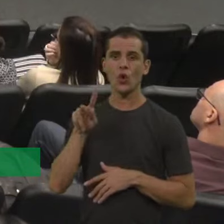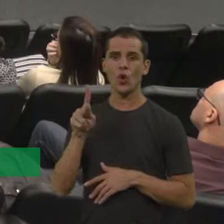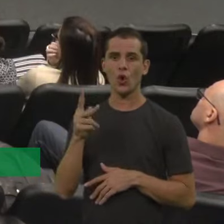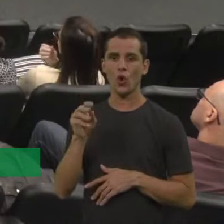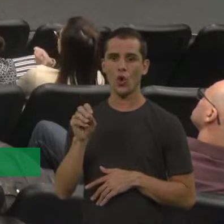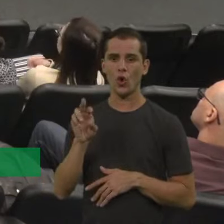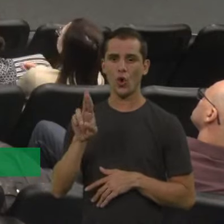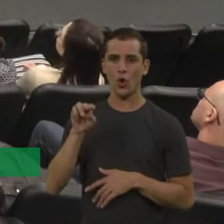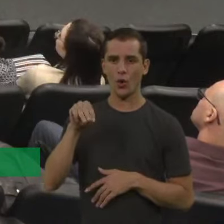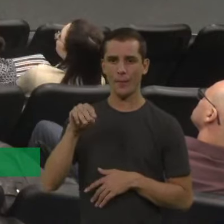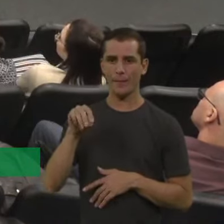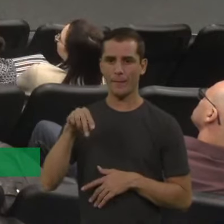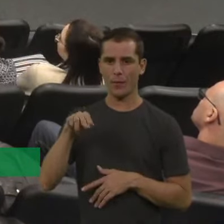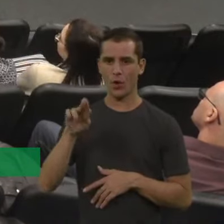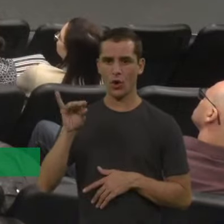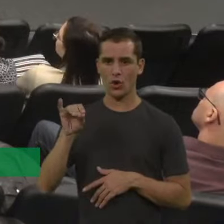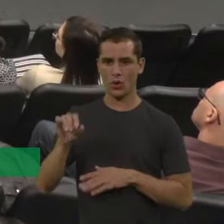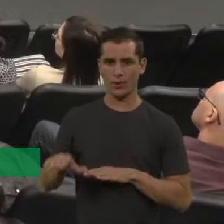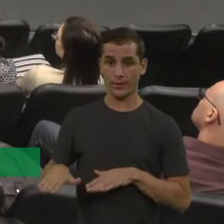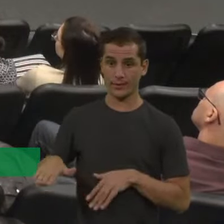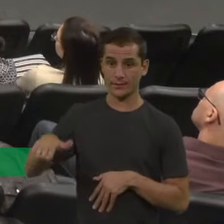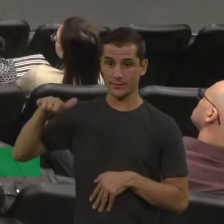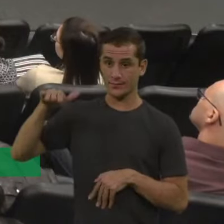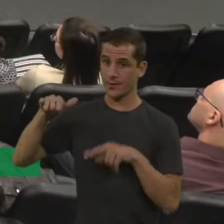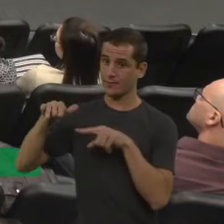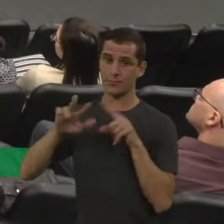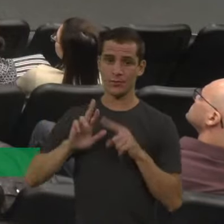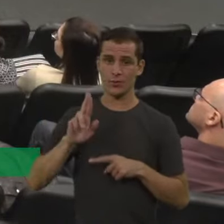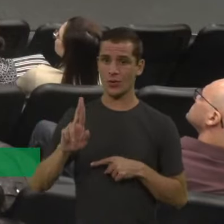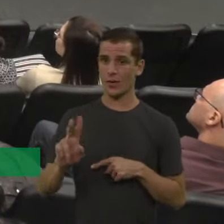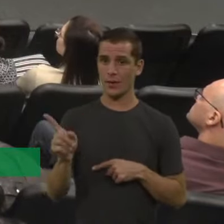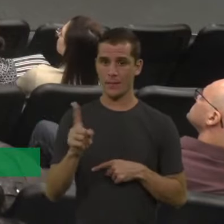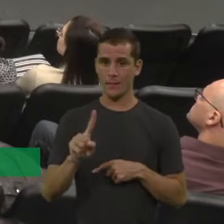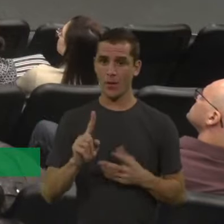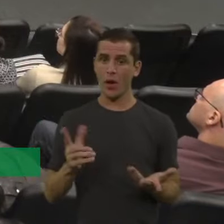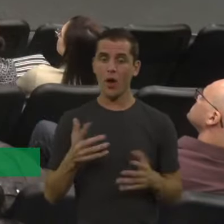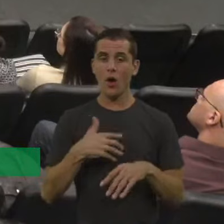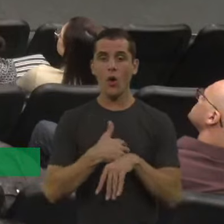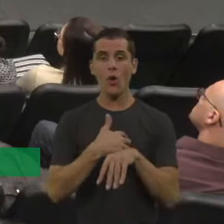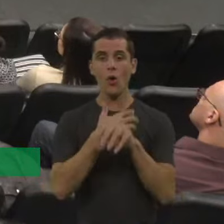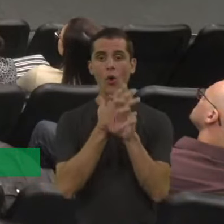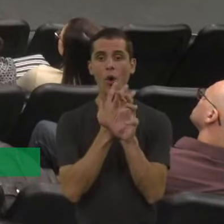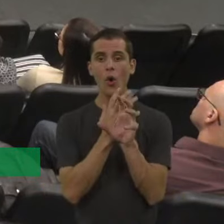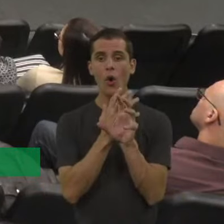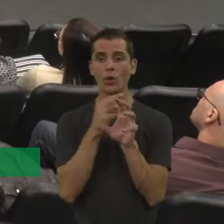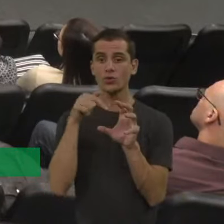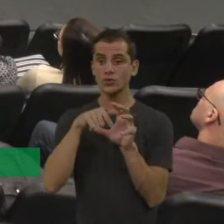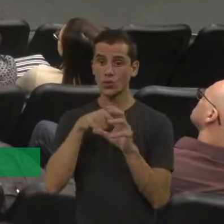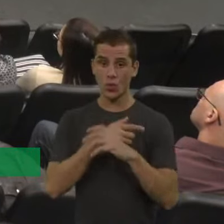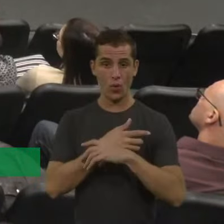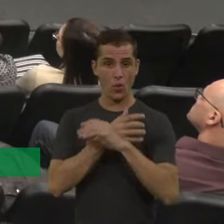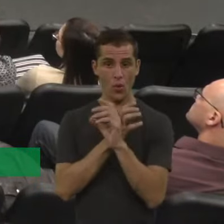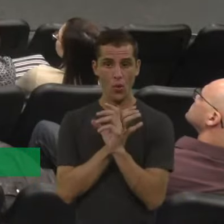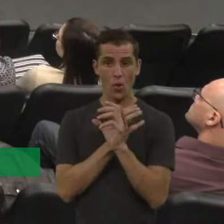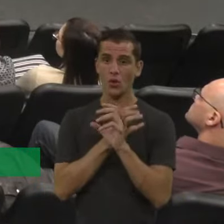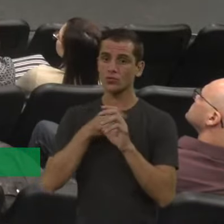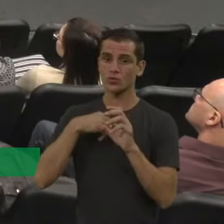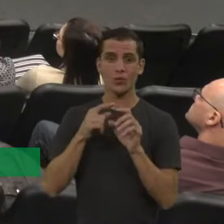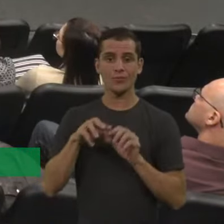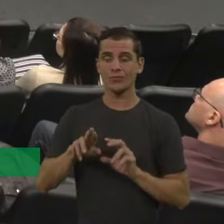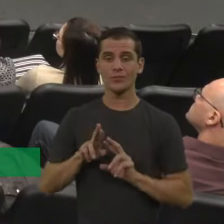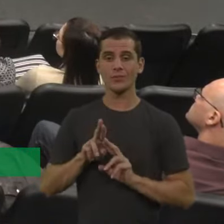a partir do momento que eu começo o vosoritide, essa cartilagem vai crescer. E aí o hormônio de crescimento poderá